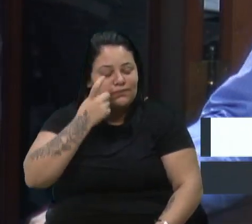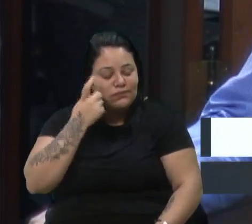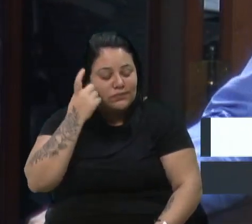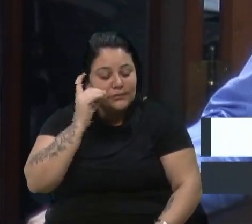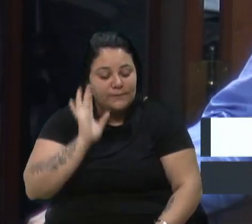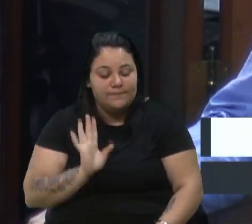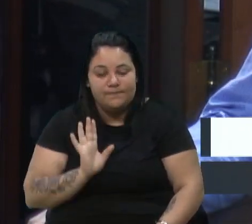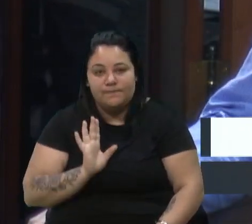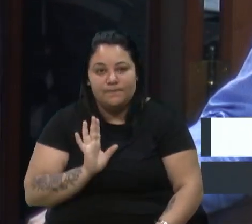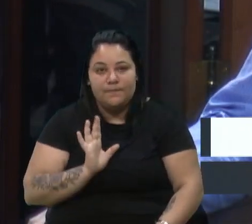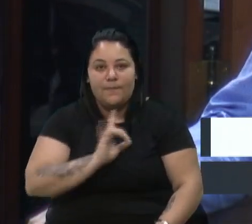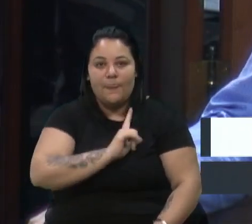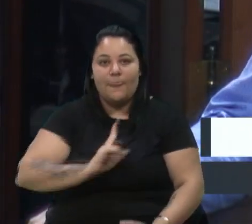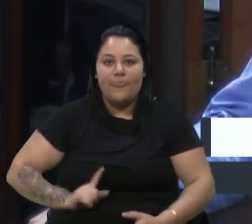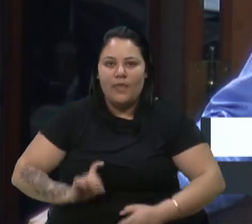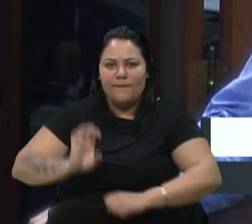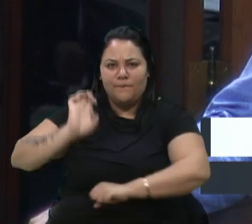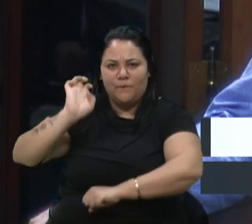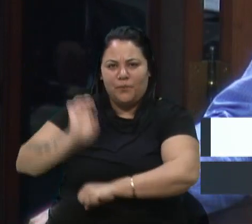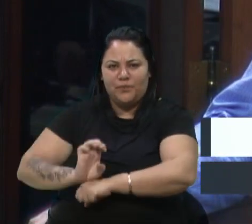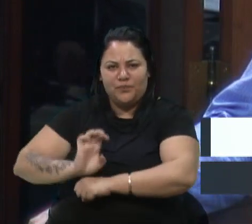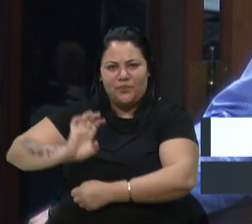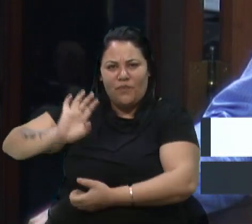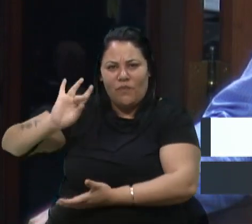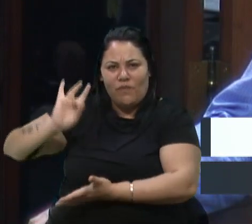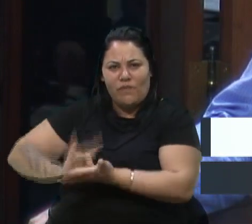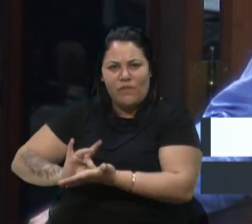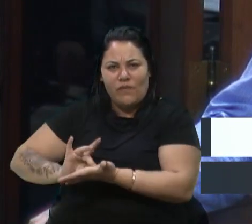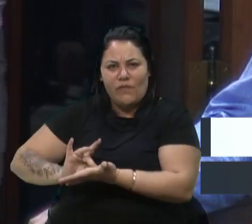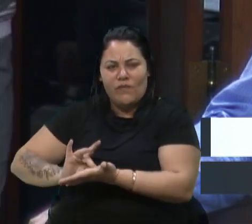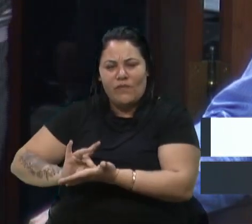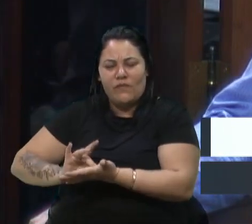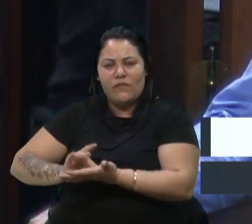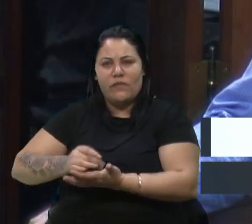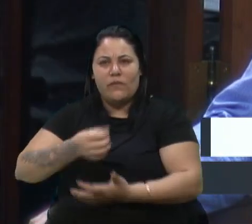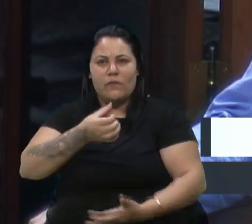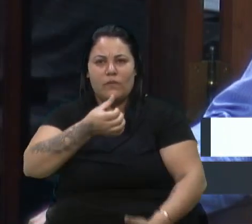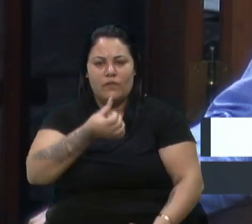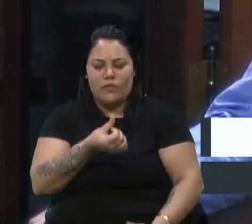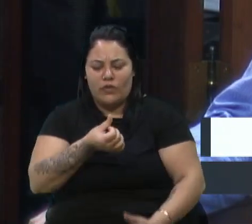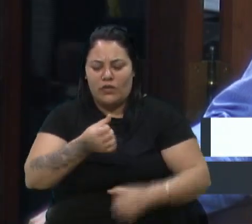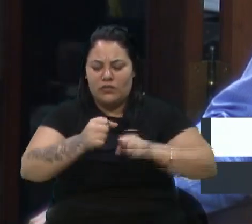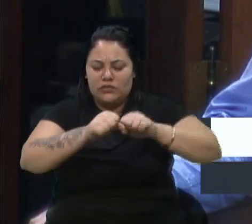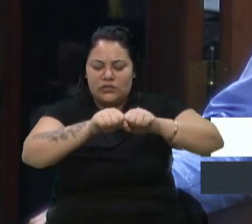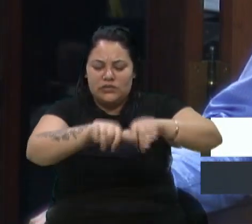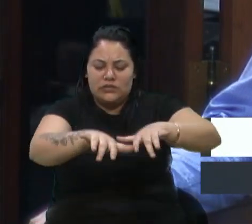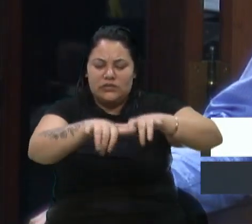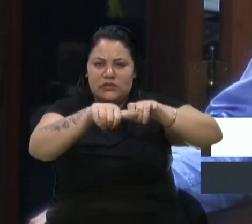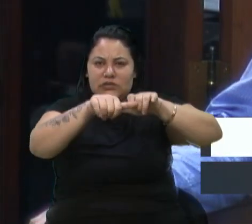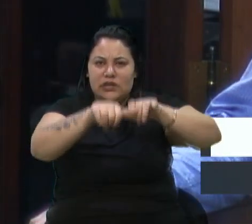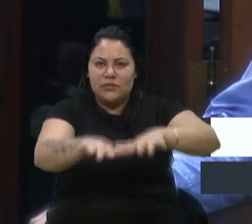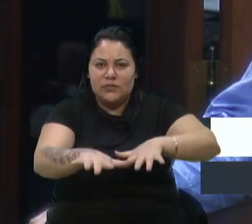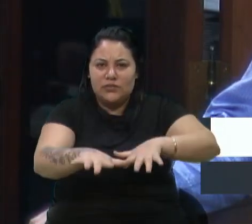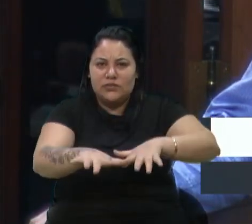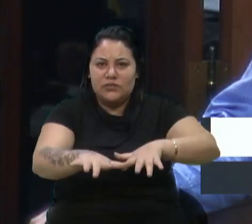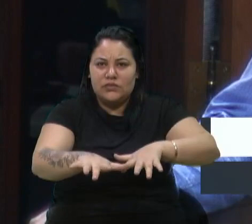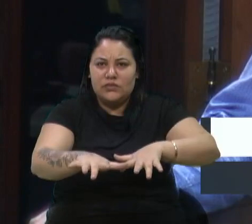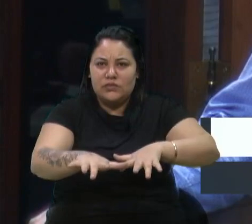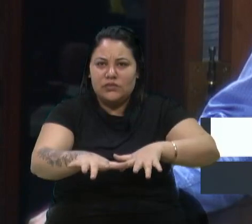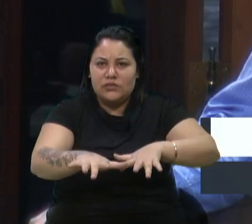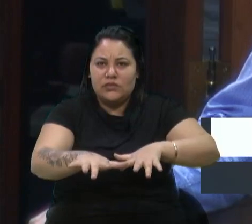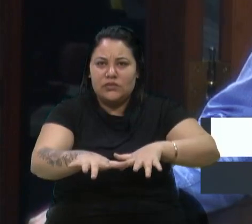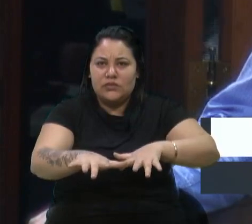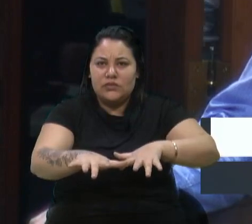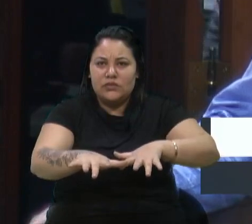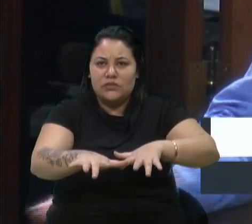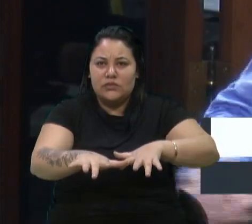O governo do estado decretou, em 6 de setembro, calamidade pública nos municípios do estado do Rio Grande do Sul afetados